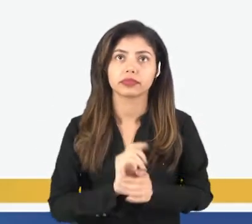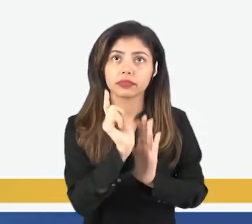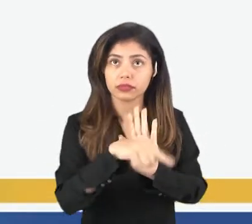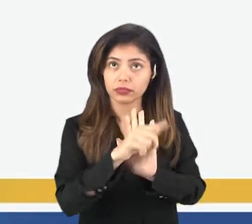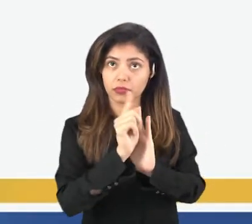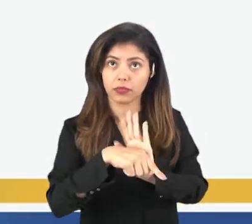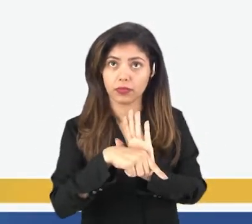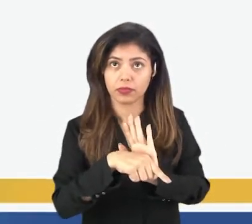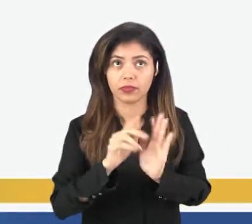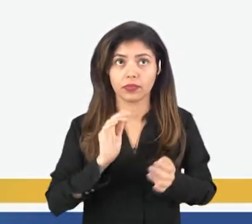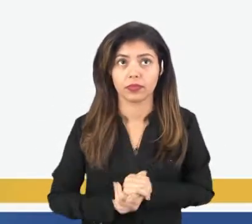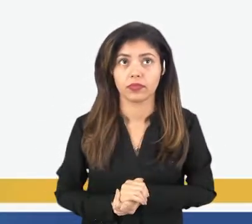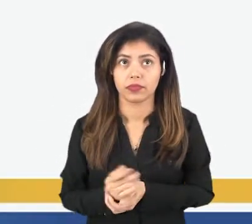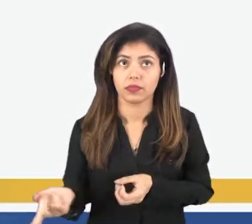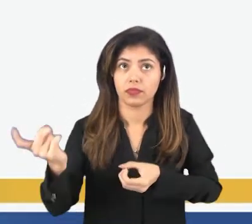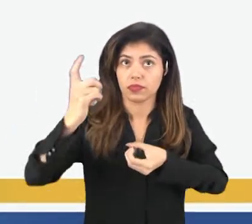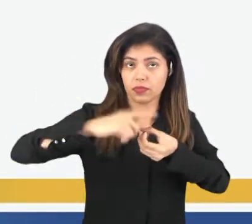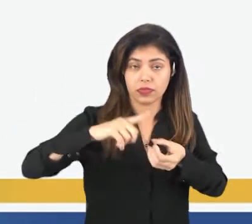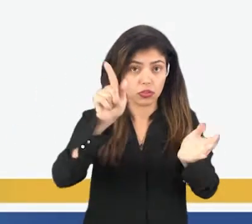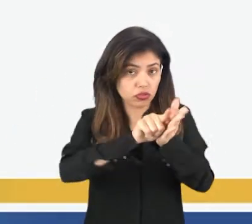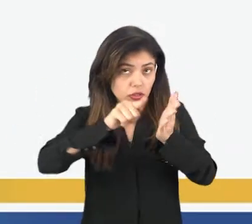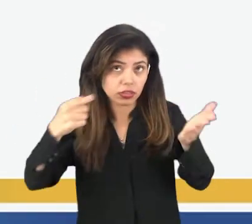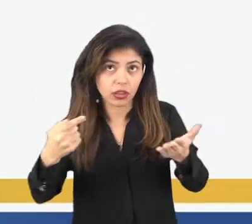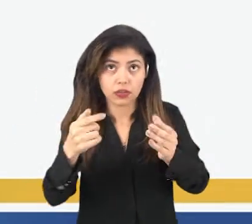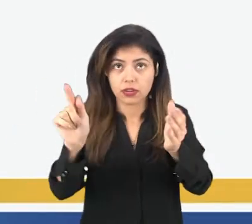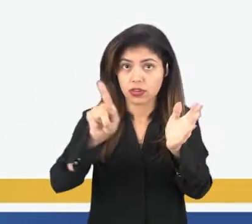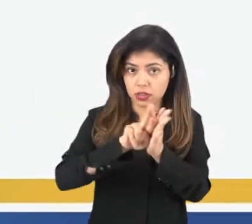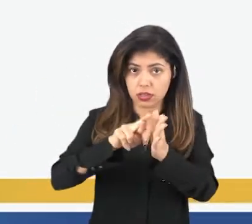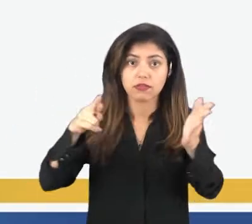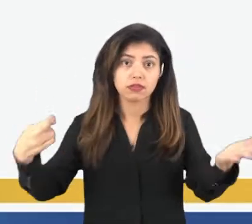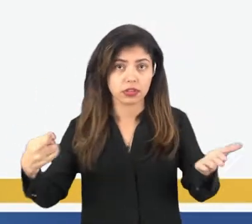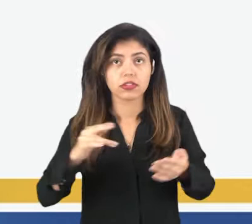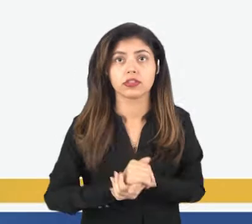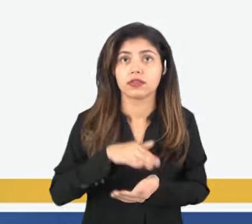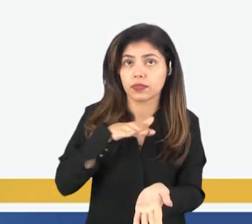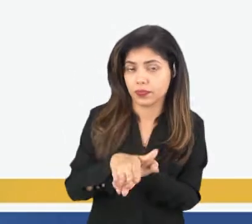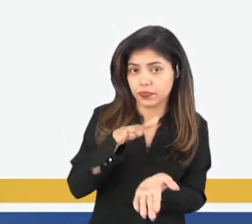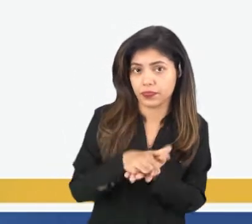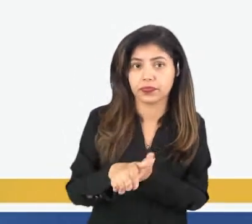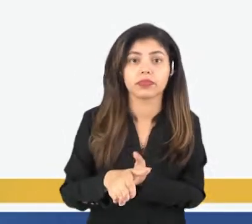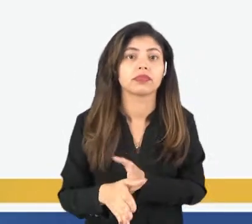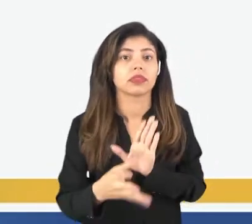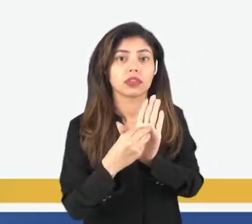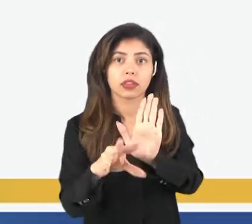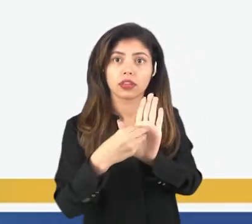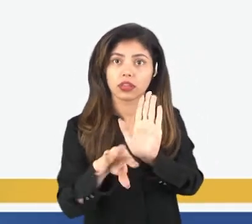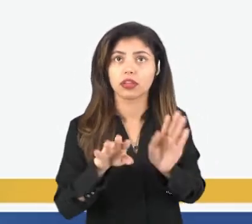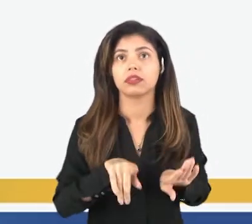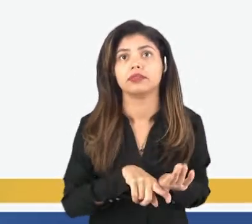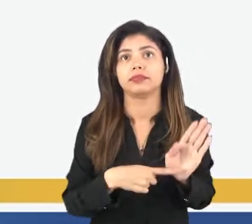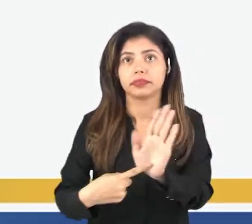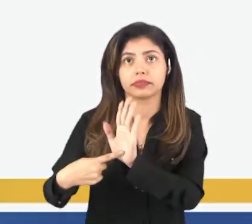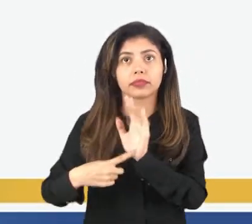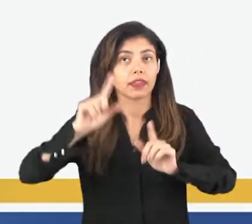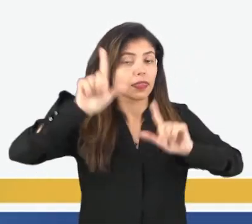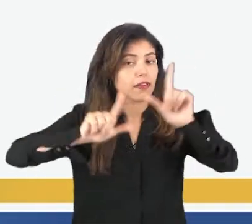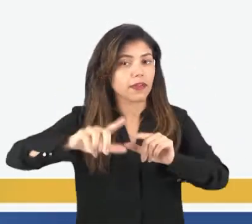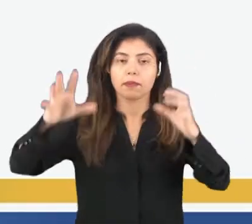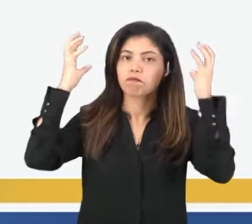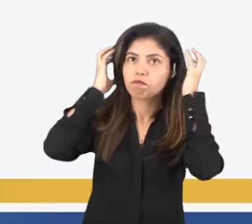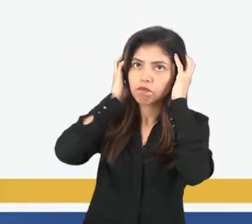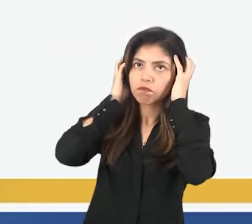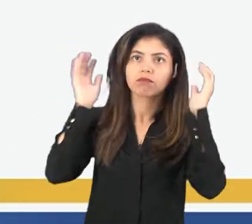jornalístico-midiática, sendo recorrente em jornais, revistas, impressas e virtuais, TVs, rádios